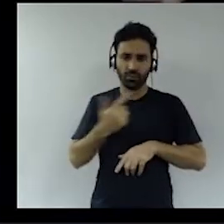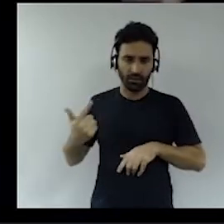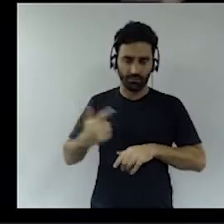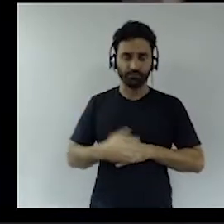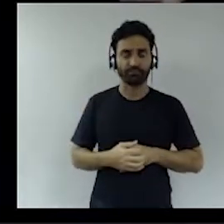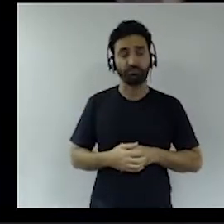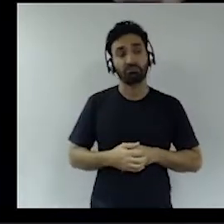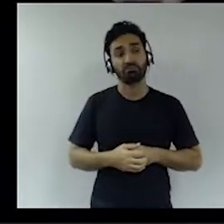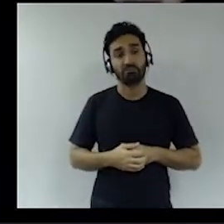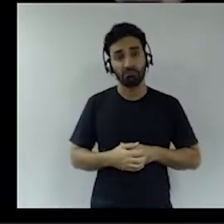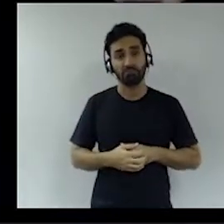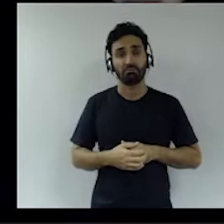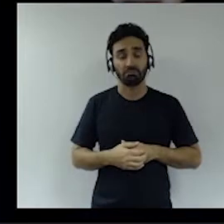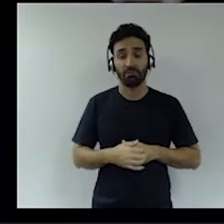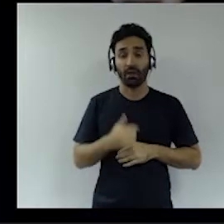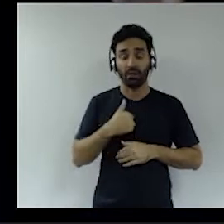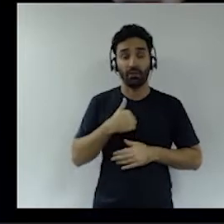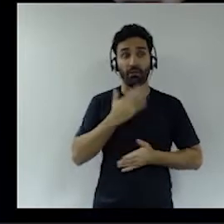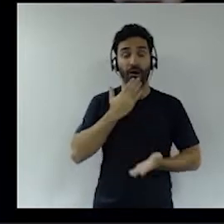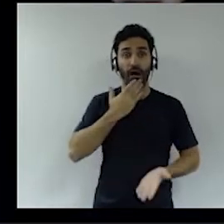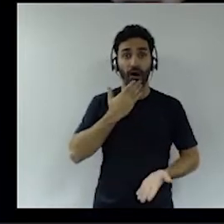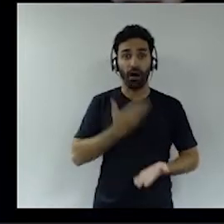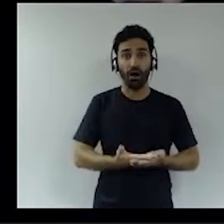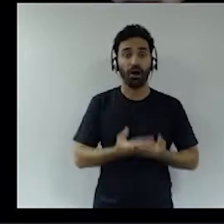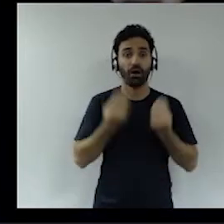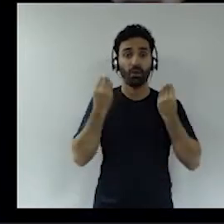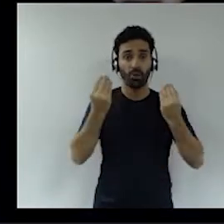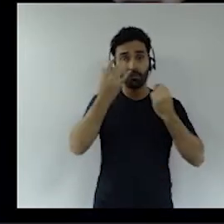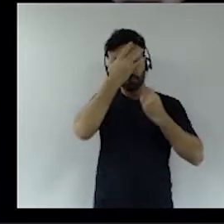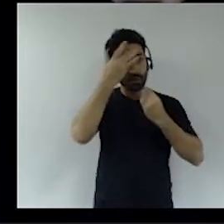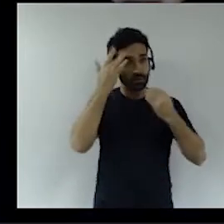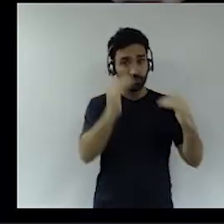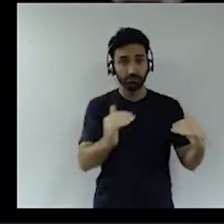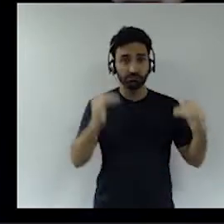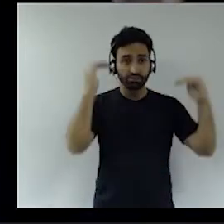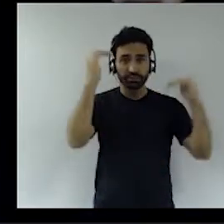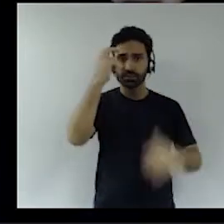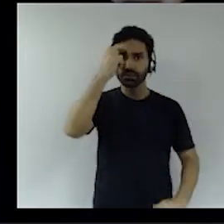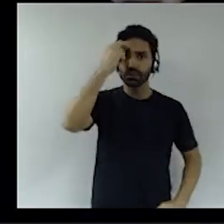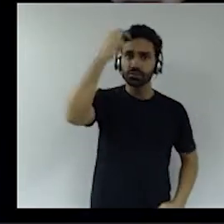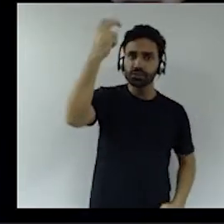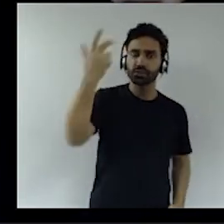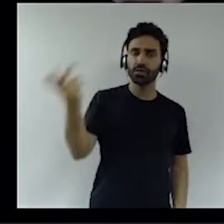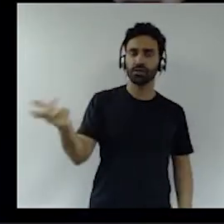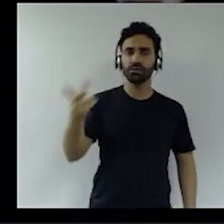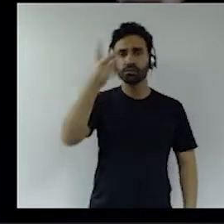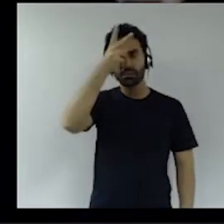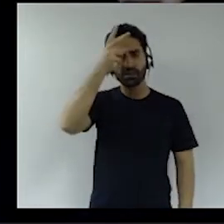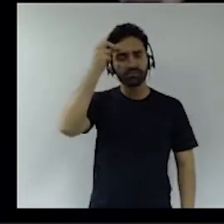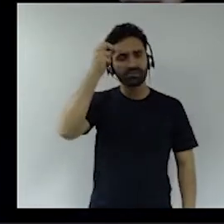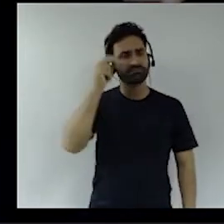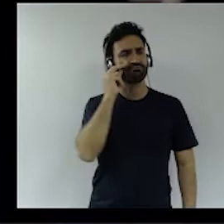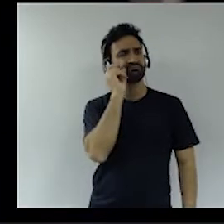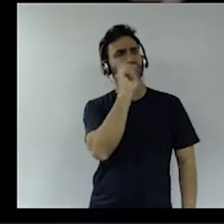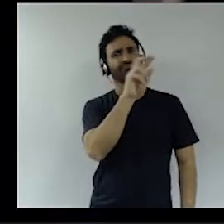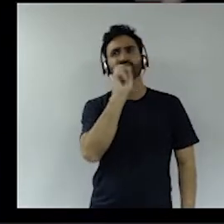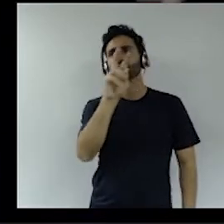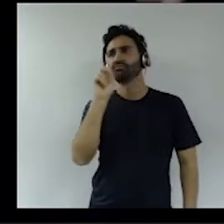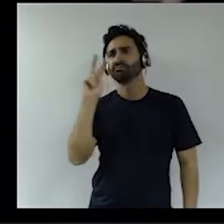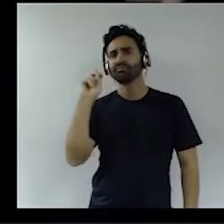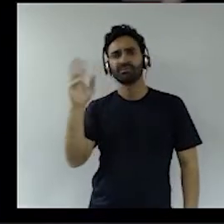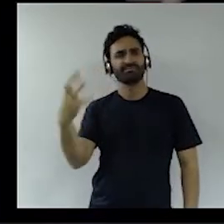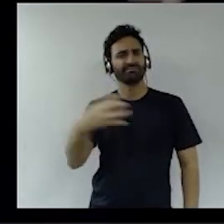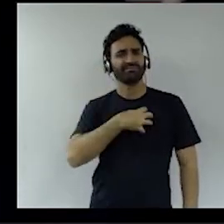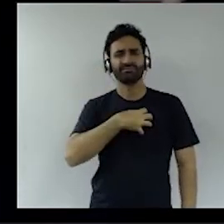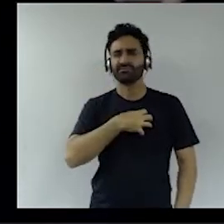A perplexidade me veio acrescida de uma profunda decepção e angústia, porque não